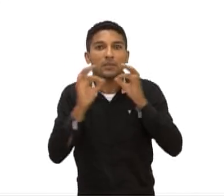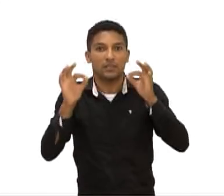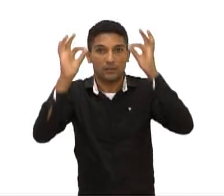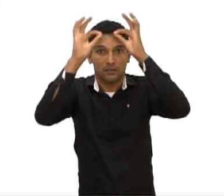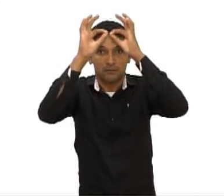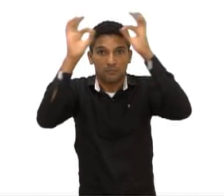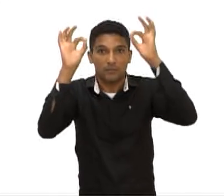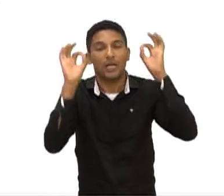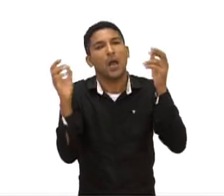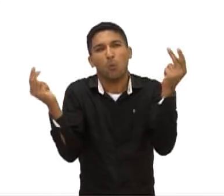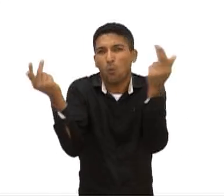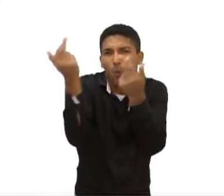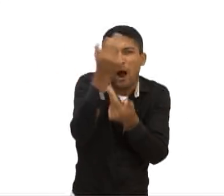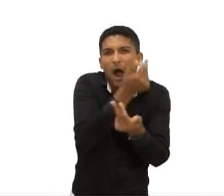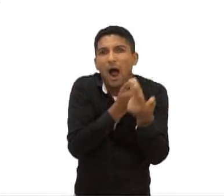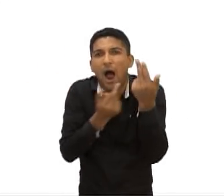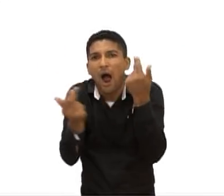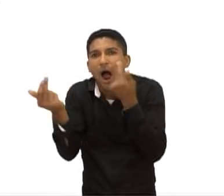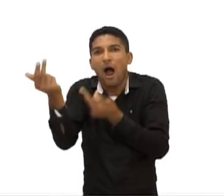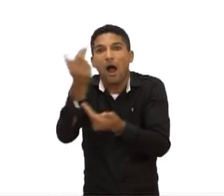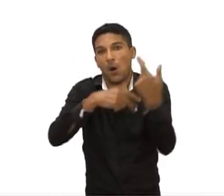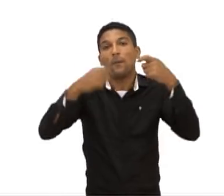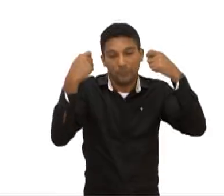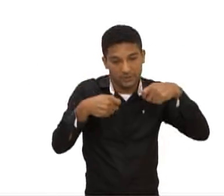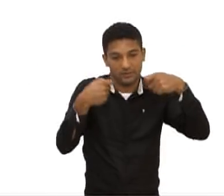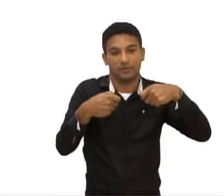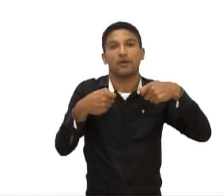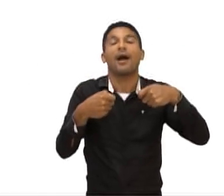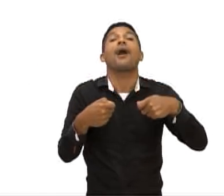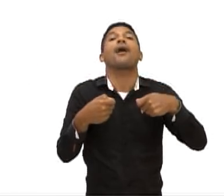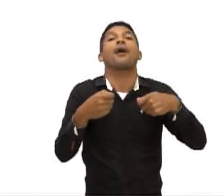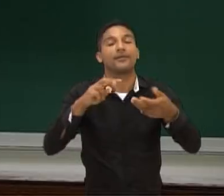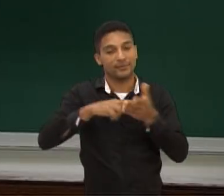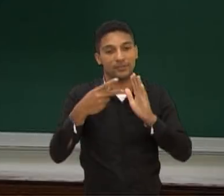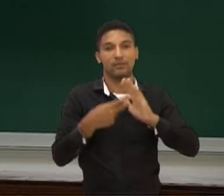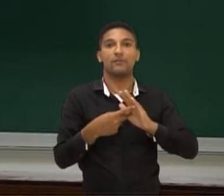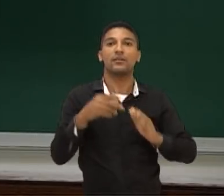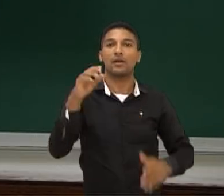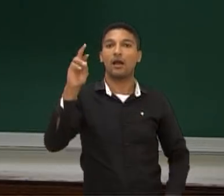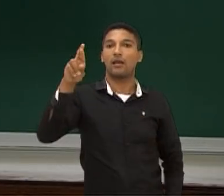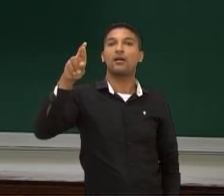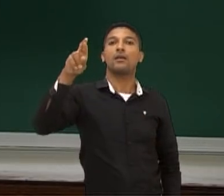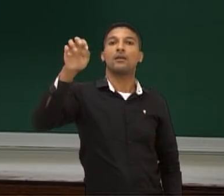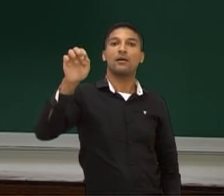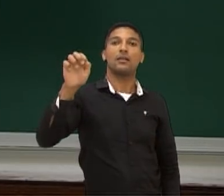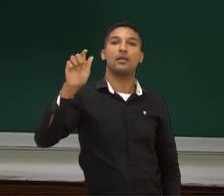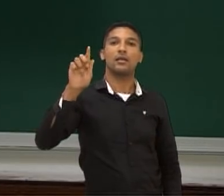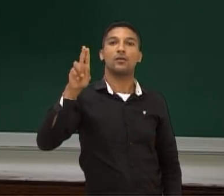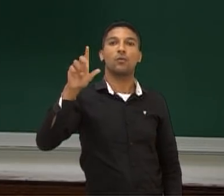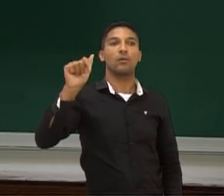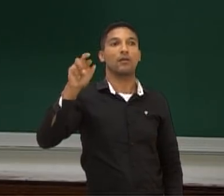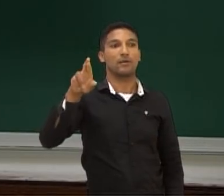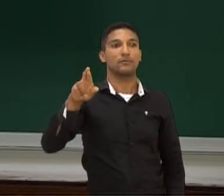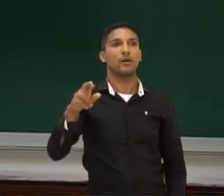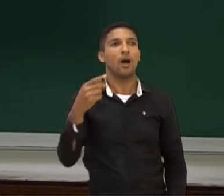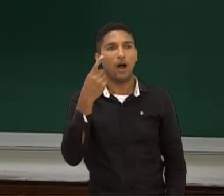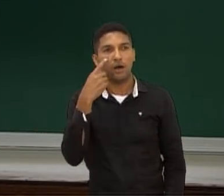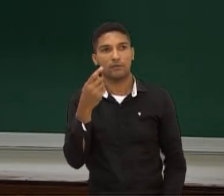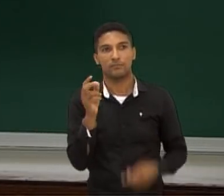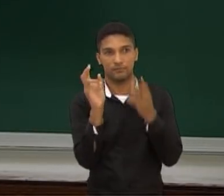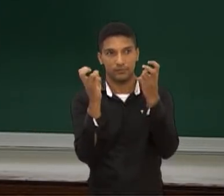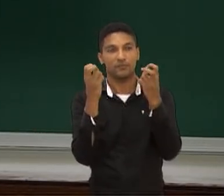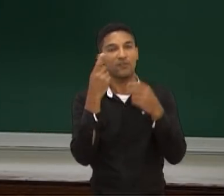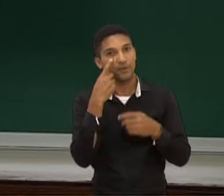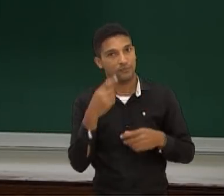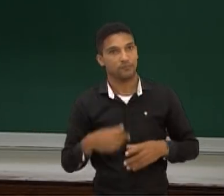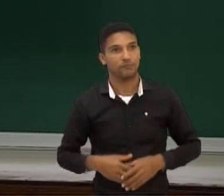caso, ele será convexo, beleza? Então, desse formato aqui, olha só aqui com a professora, eu utilizei